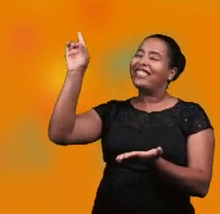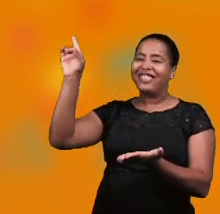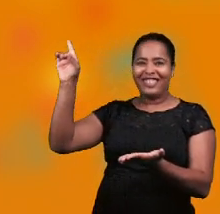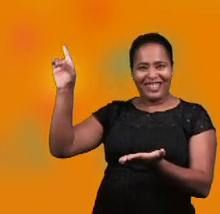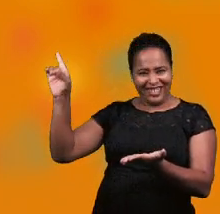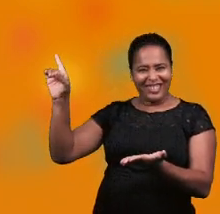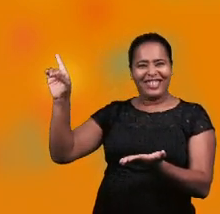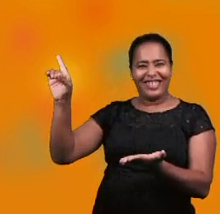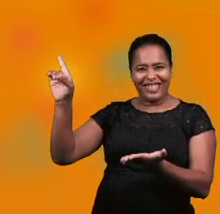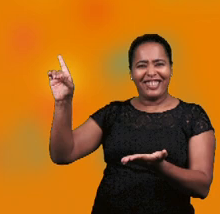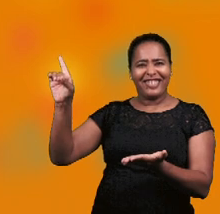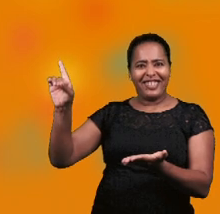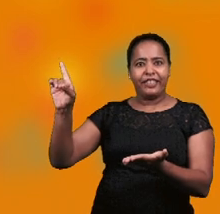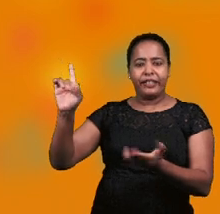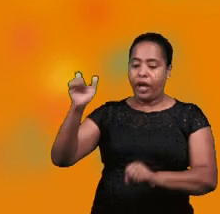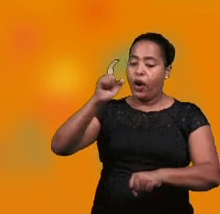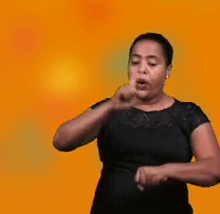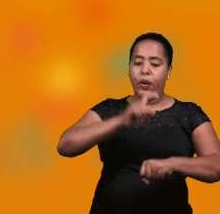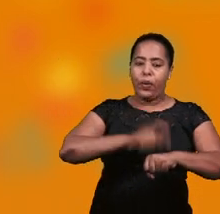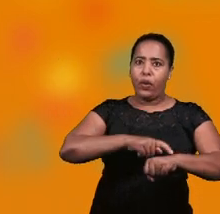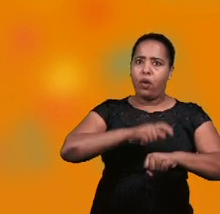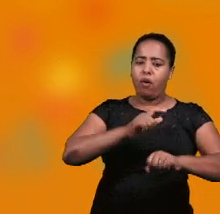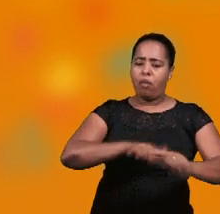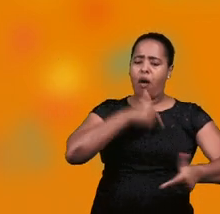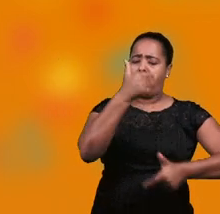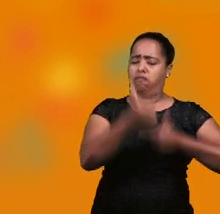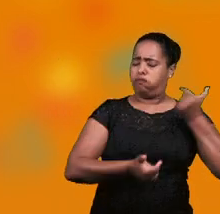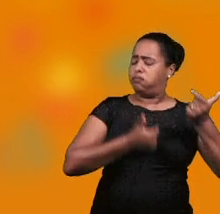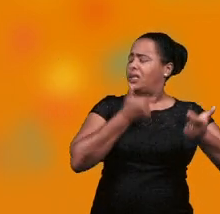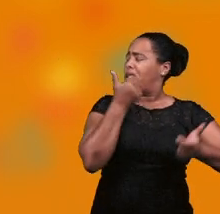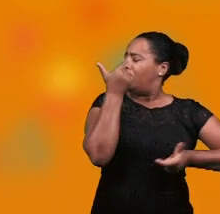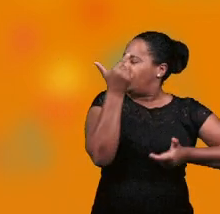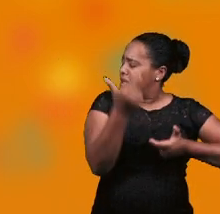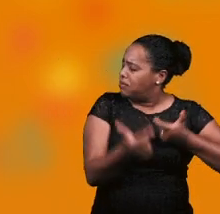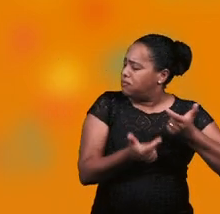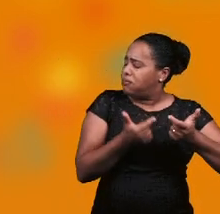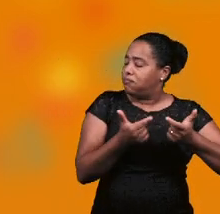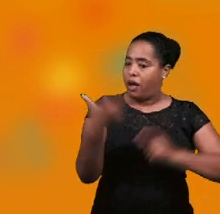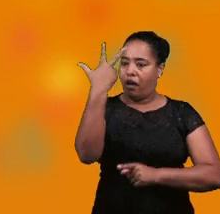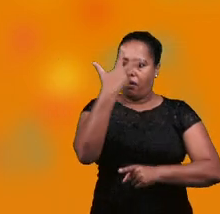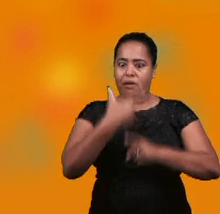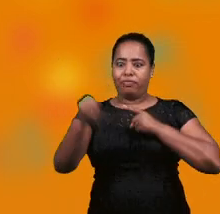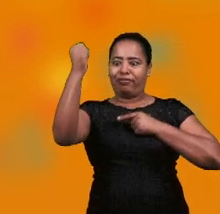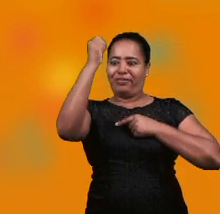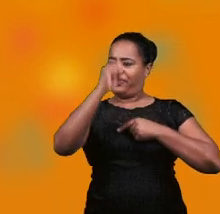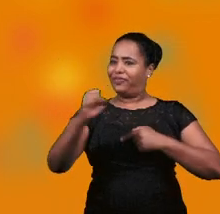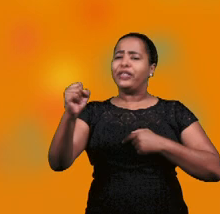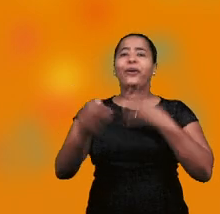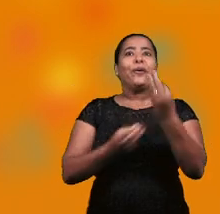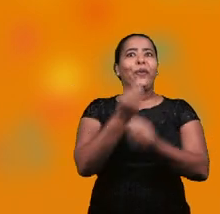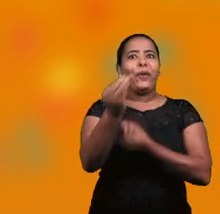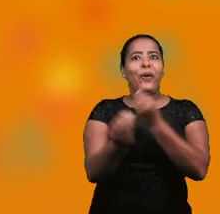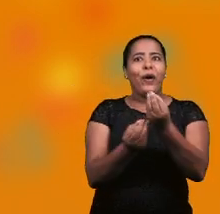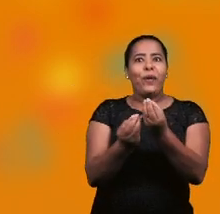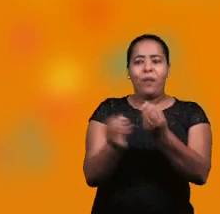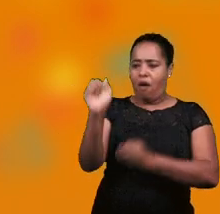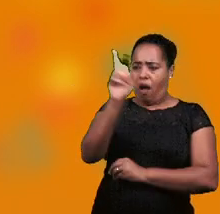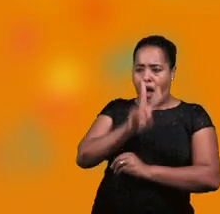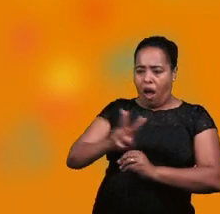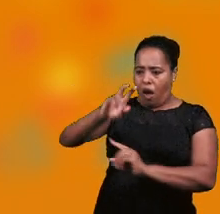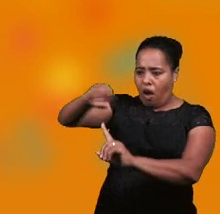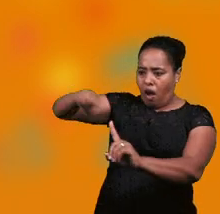de Deus. Nas batalhas sou vencedor, uso